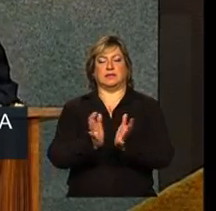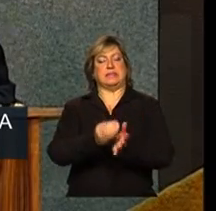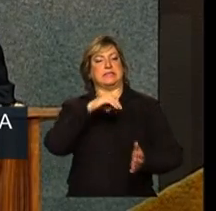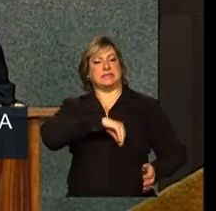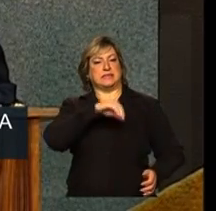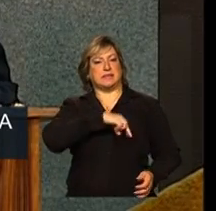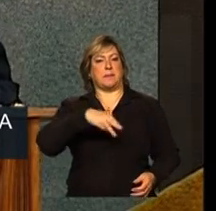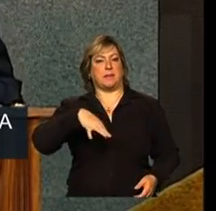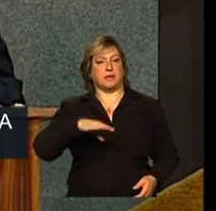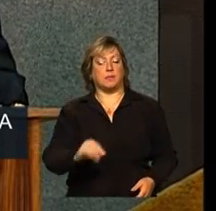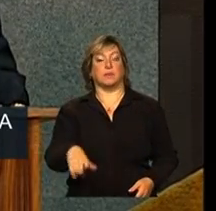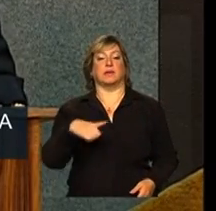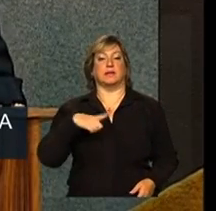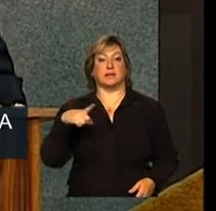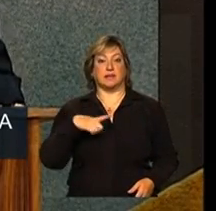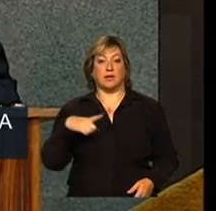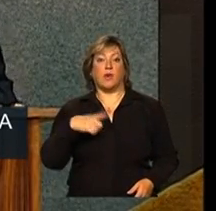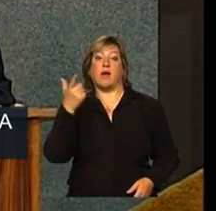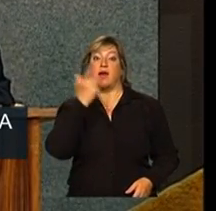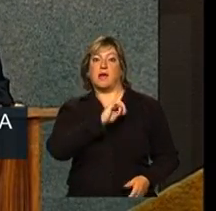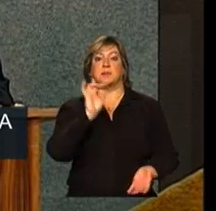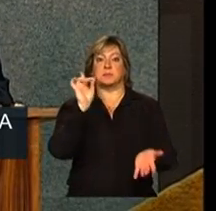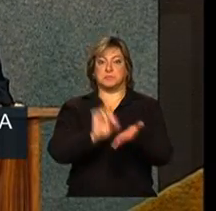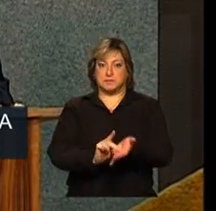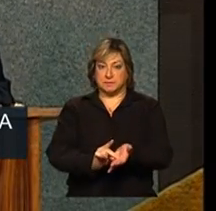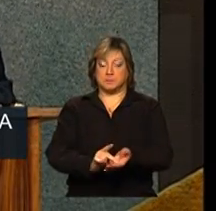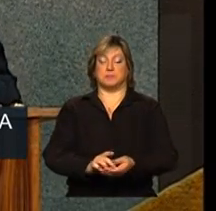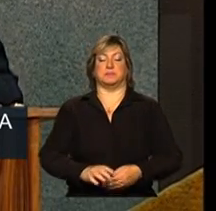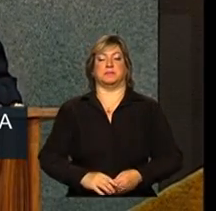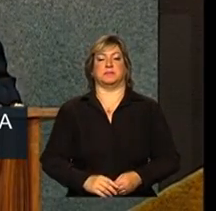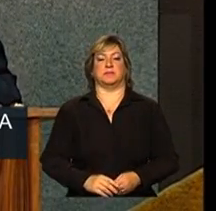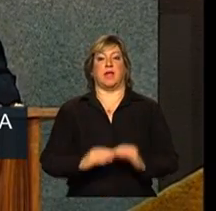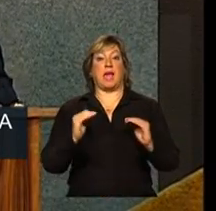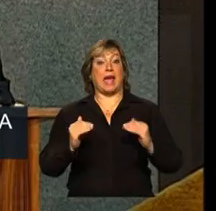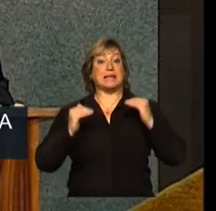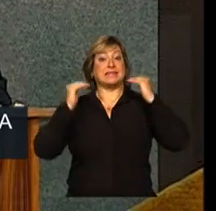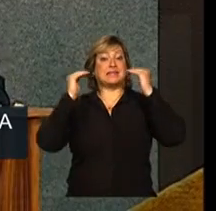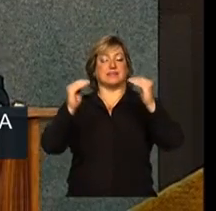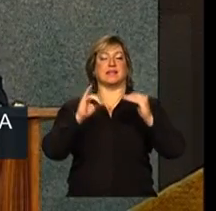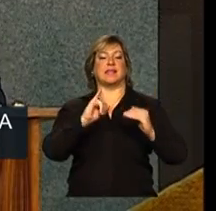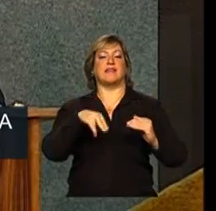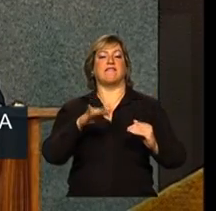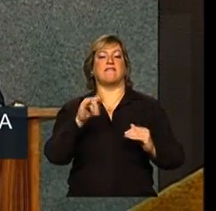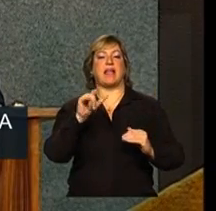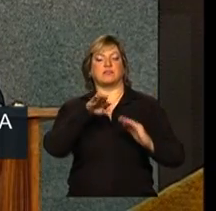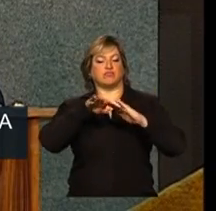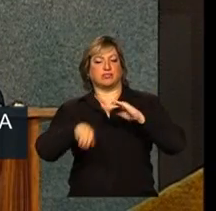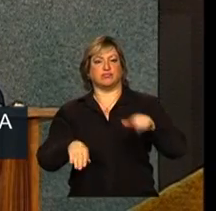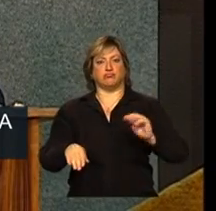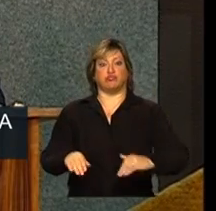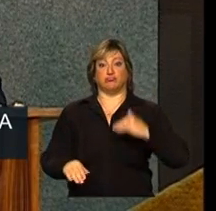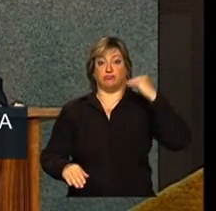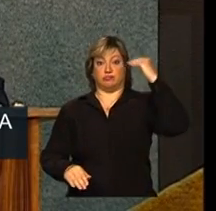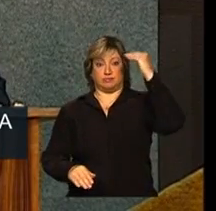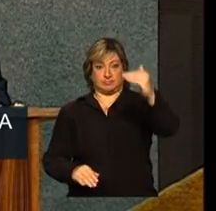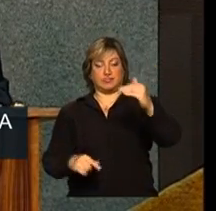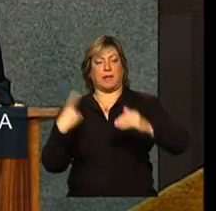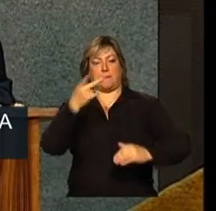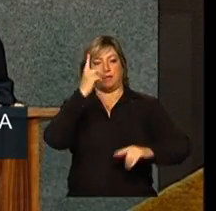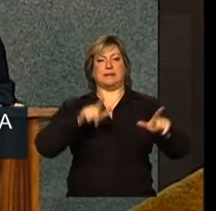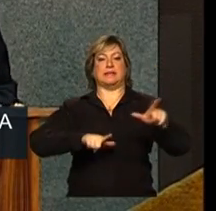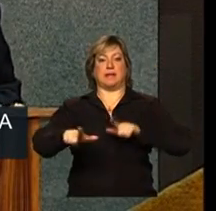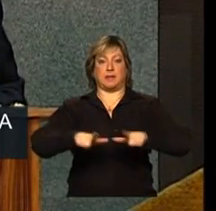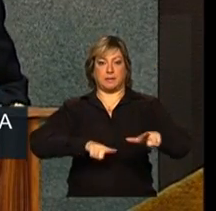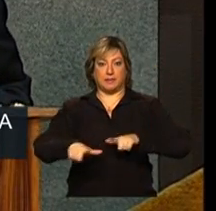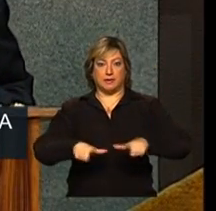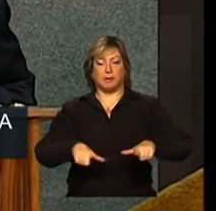mínimo, que deu ganhos reais acima da inflação aos trabalhadores brasileiros,